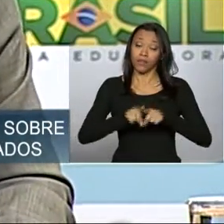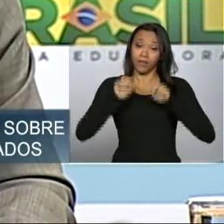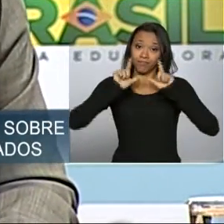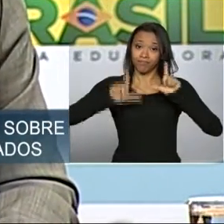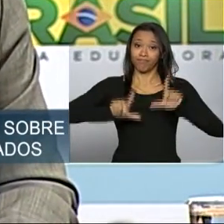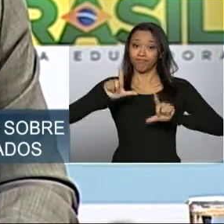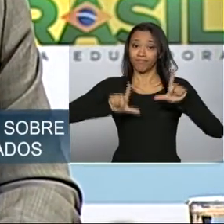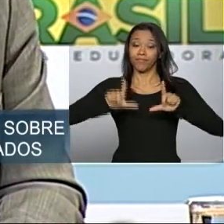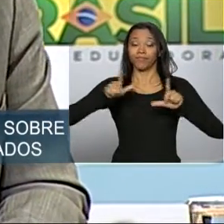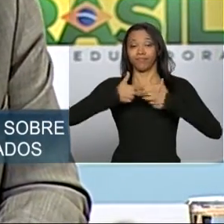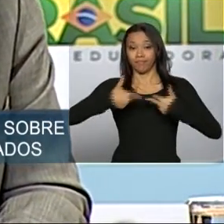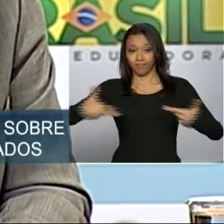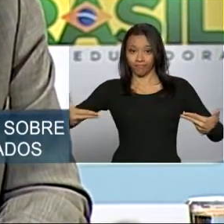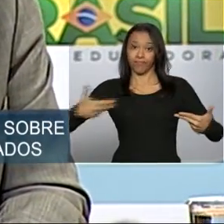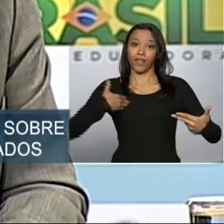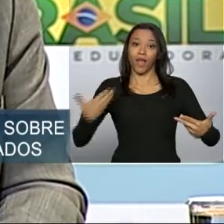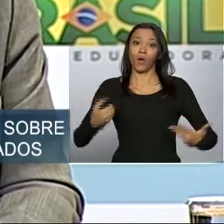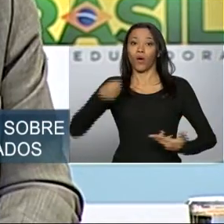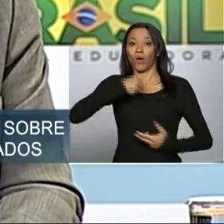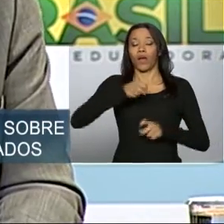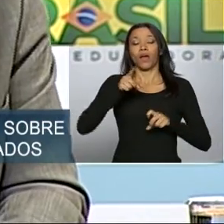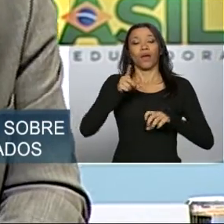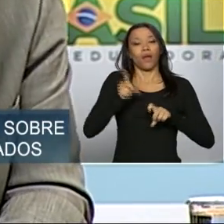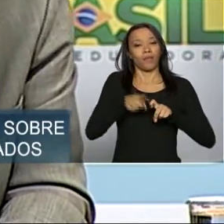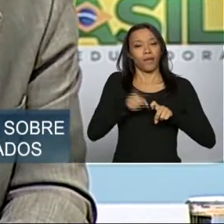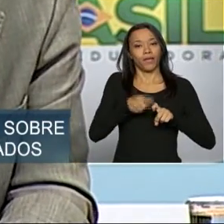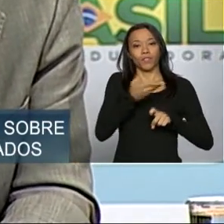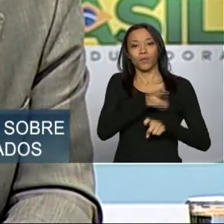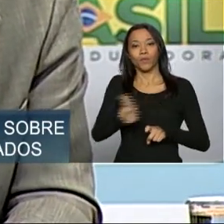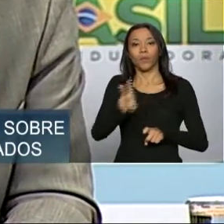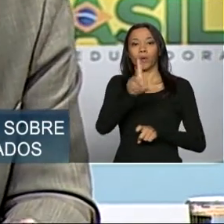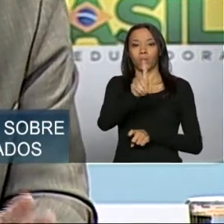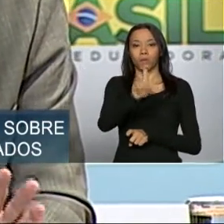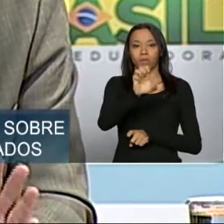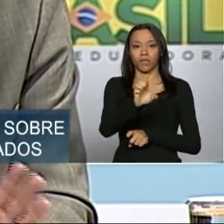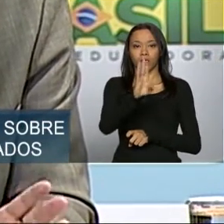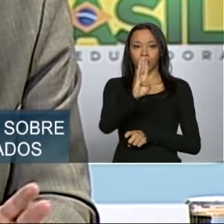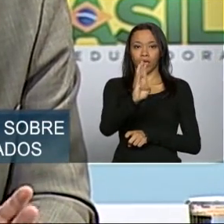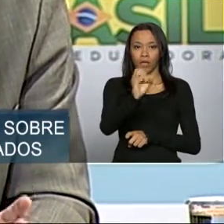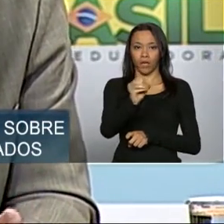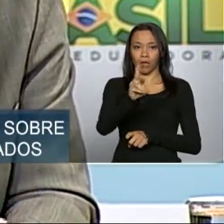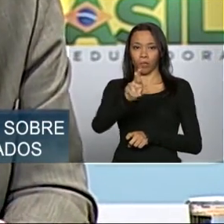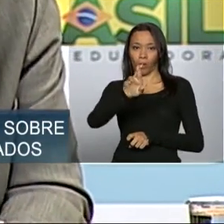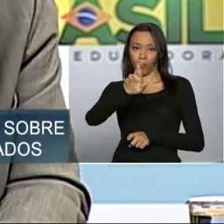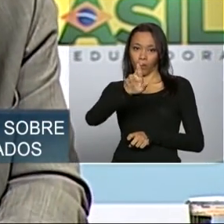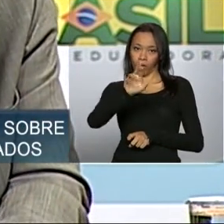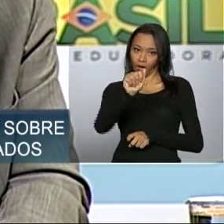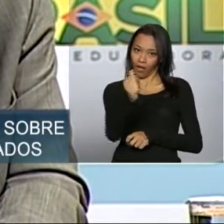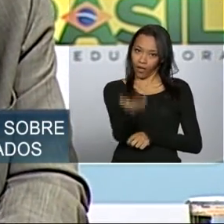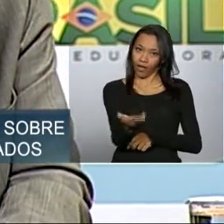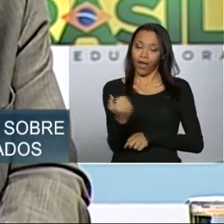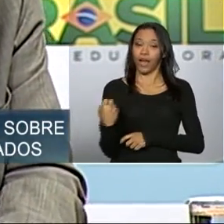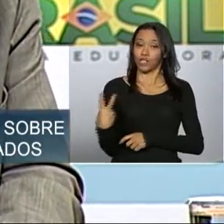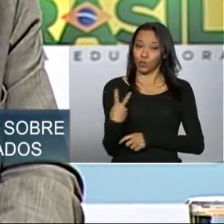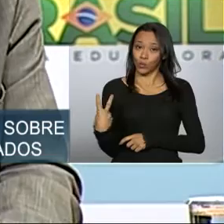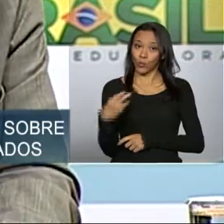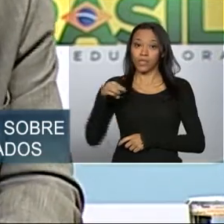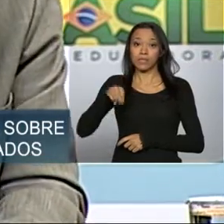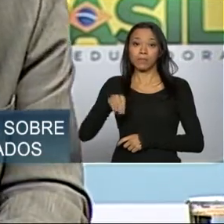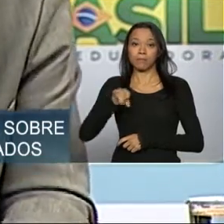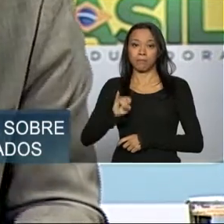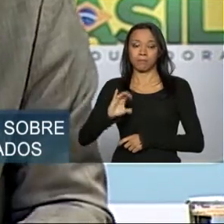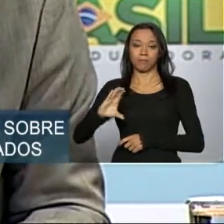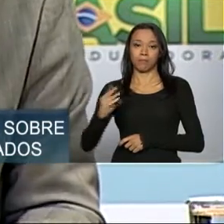passar inicialmente a palavra para a doutora Débora Malta, que vai fazer vai ser um coralzinho. Ela e a Michele vão fazer aqui